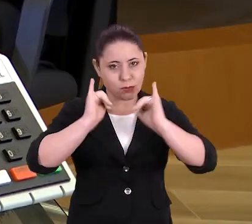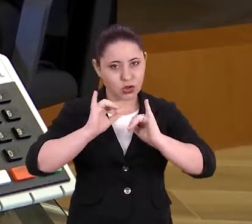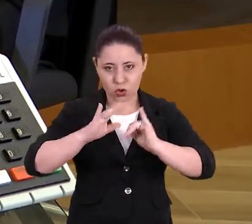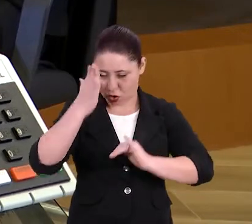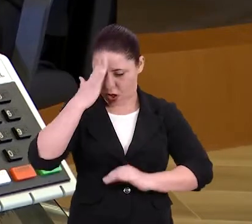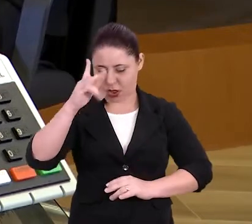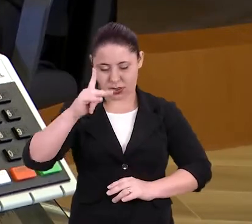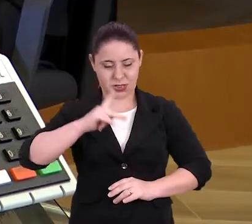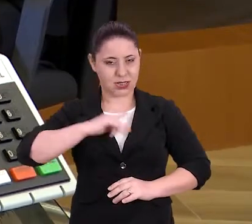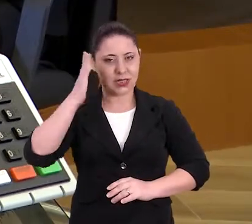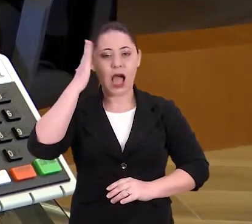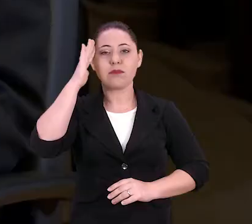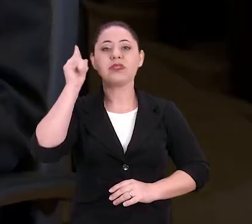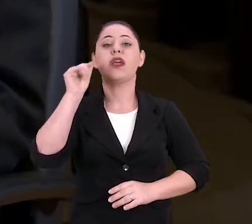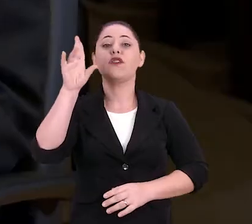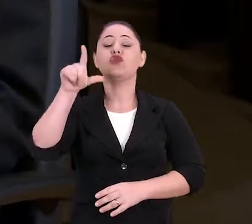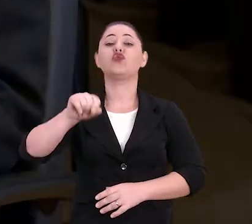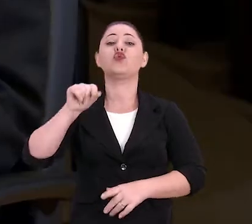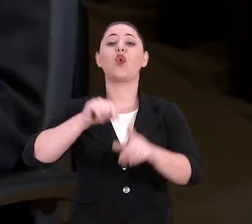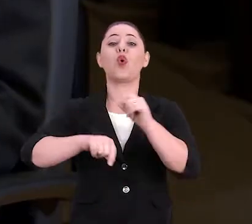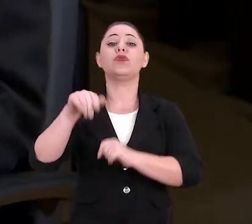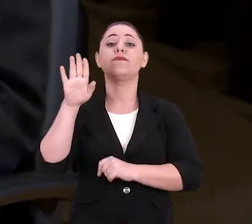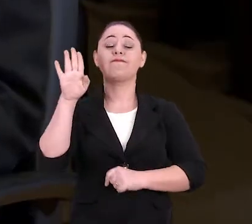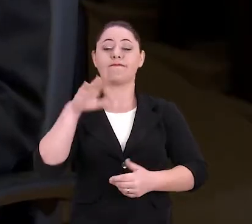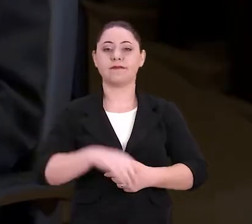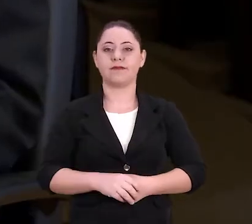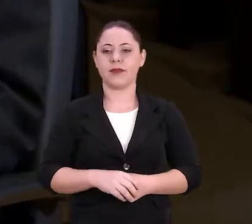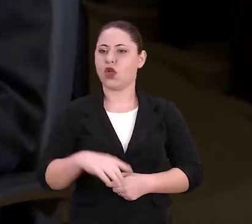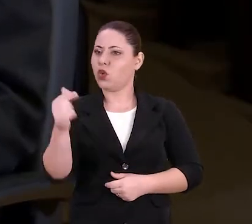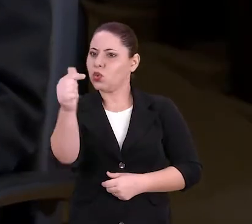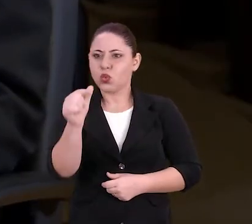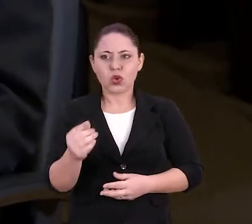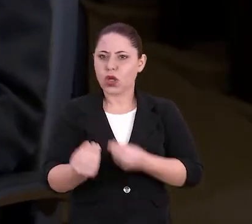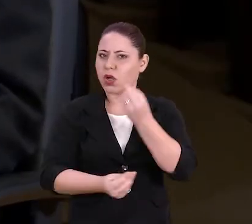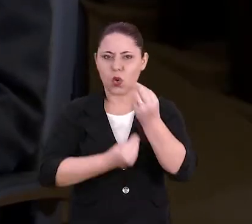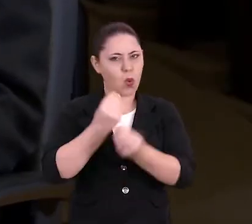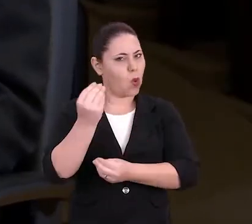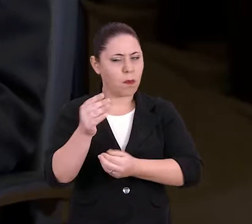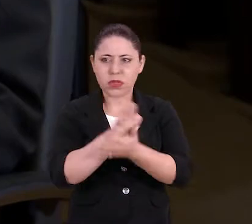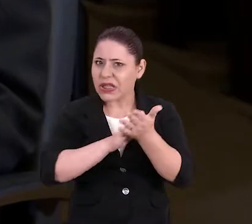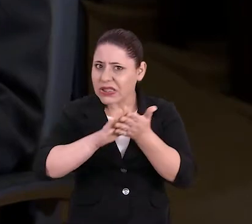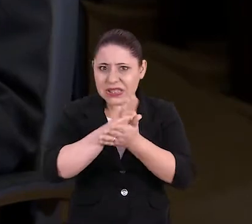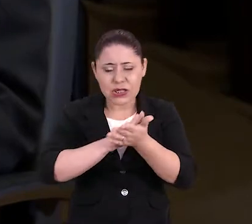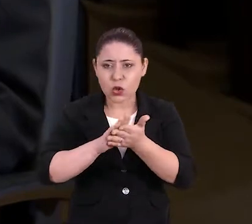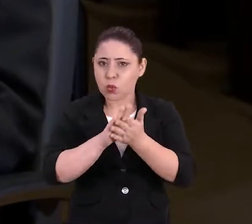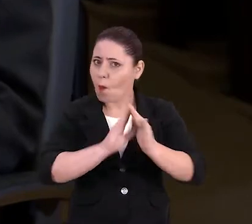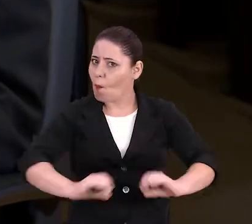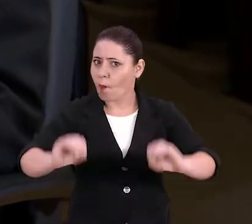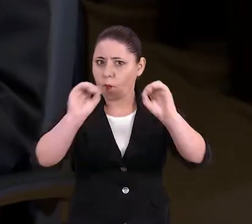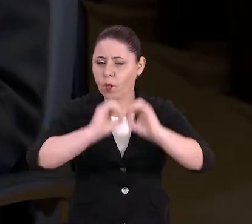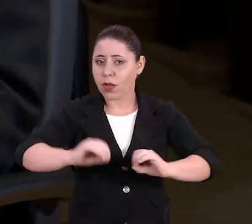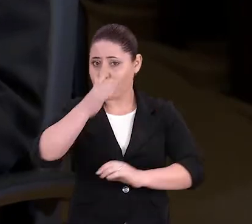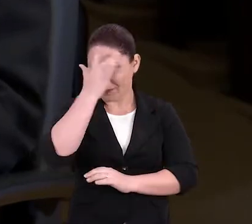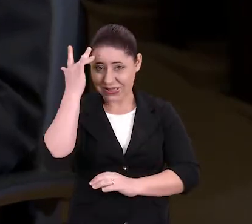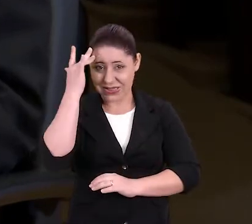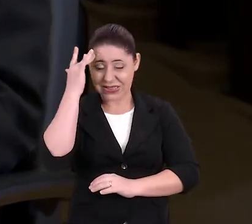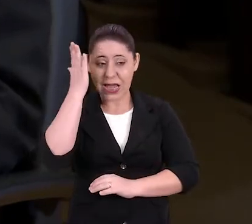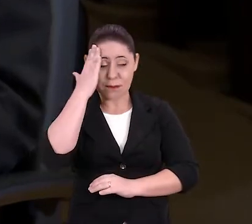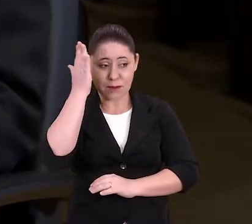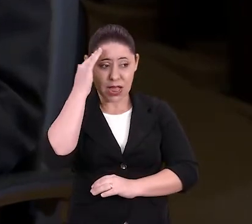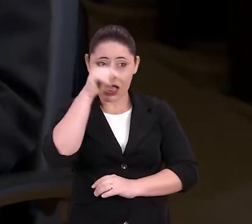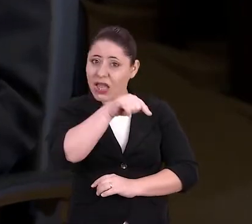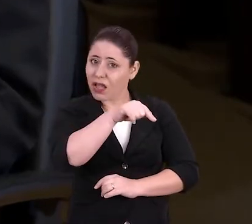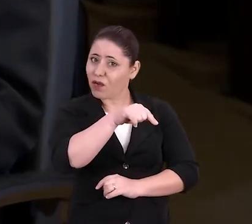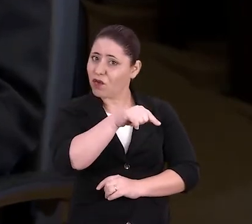mais. Só ele tem acesso a essa informação. Então, Elizabeth, não há chance, não há possibilidade alguma de alguém saber em quem o eleitor